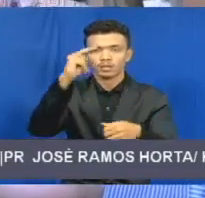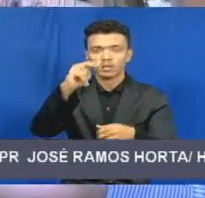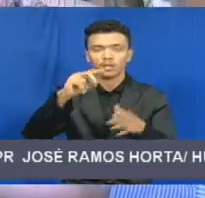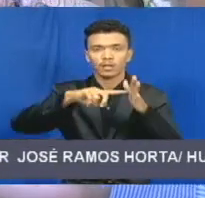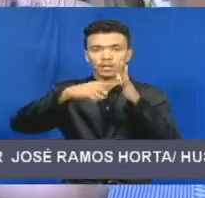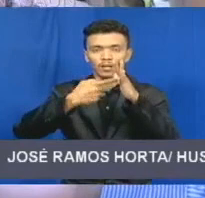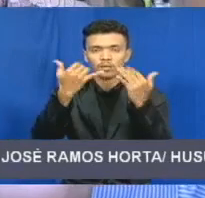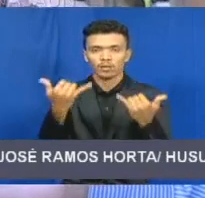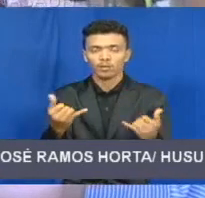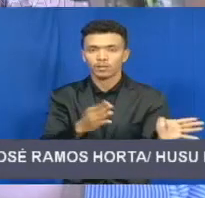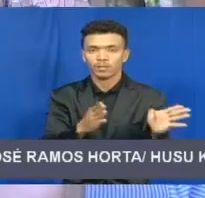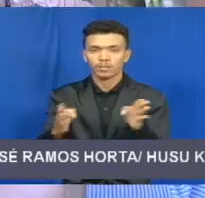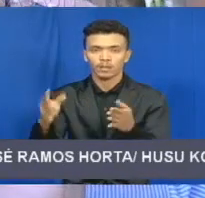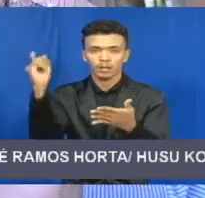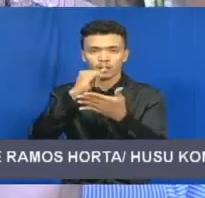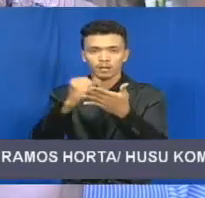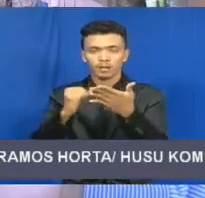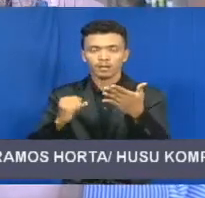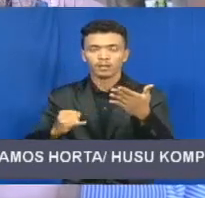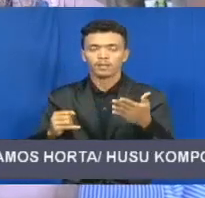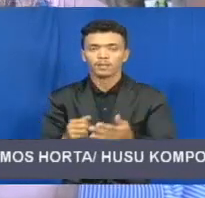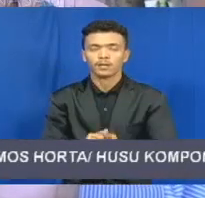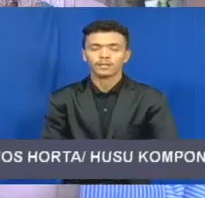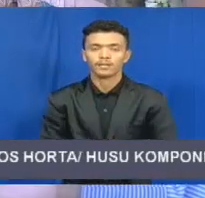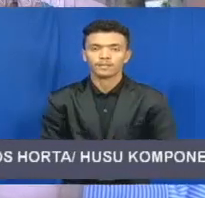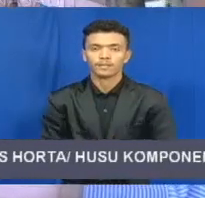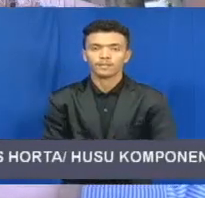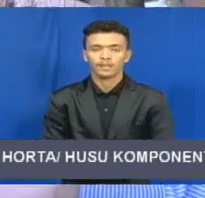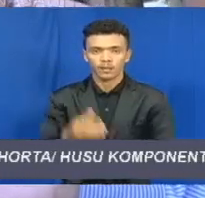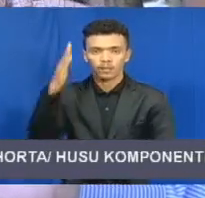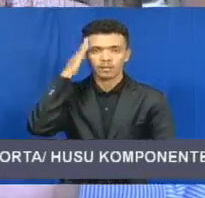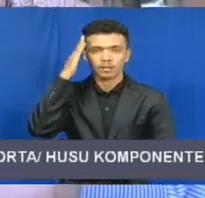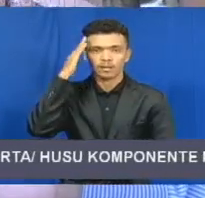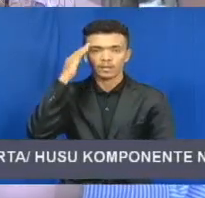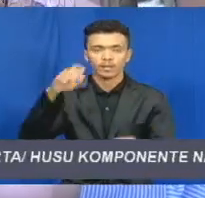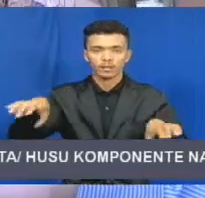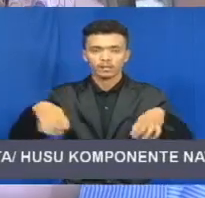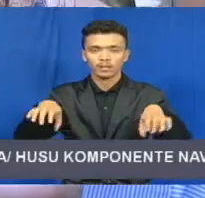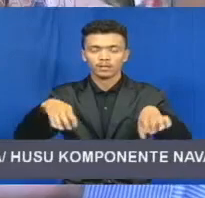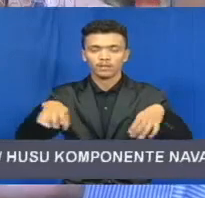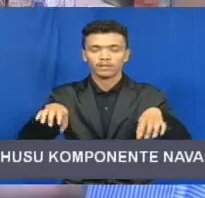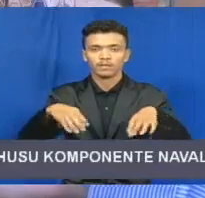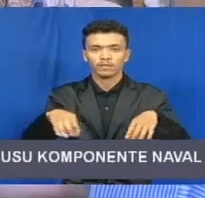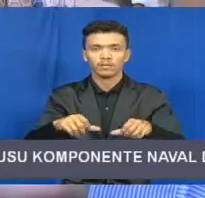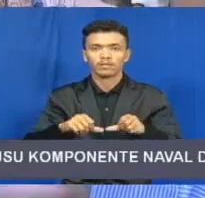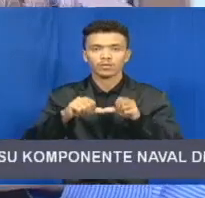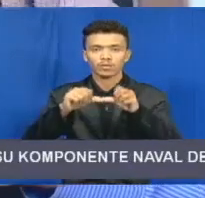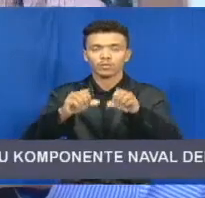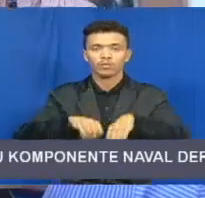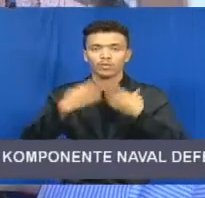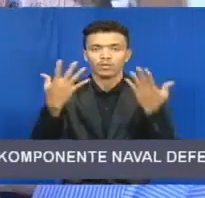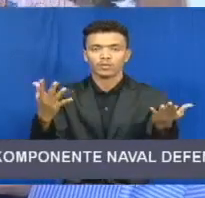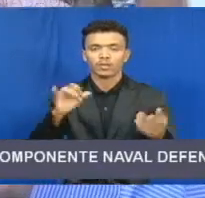começa agora a preparar desenhos para terne, então o cara que tem um serviço nela ou em já.